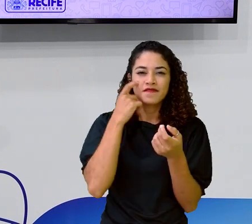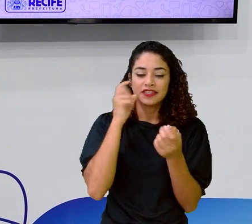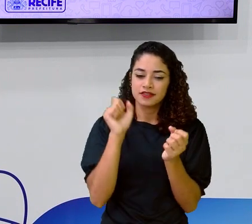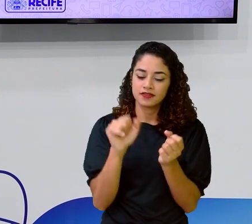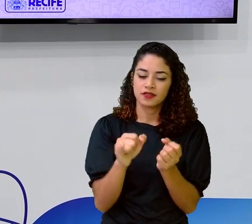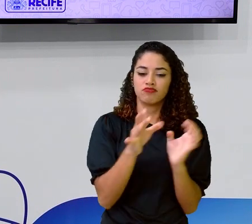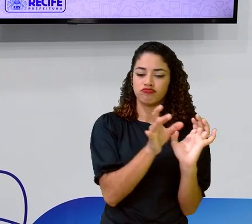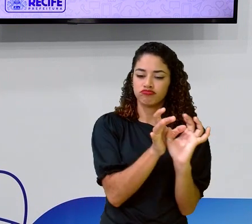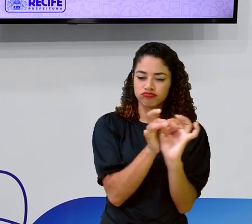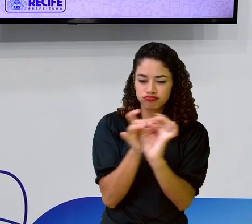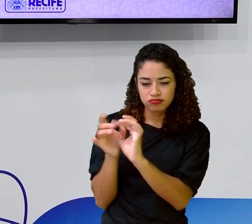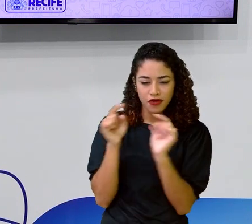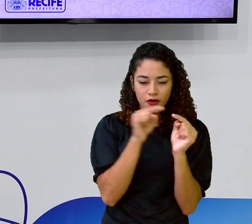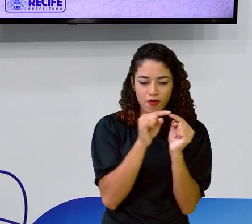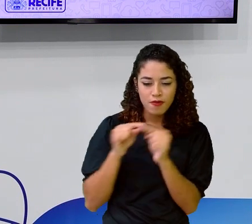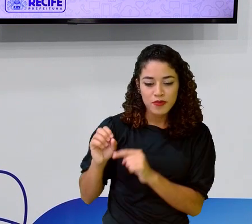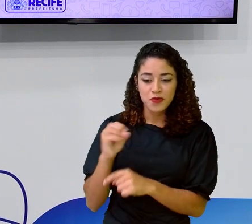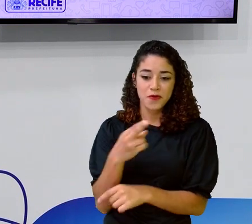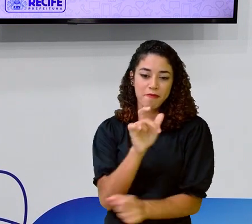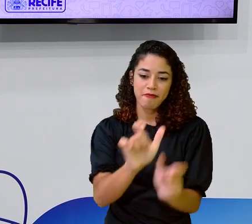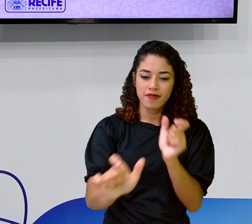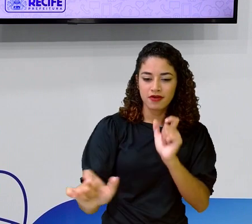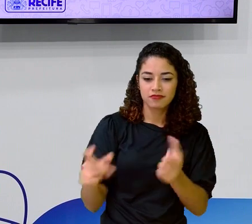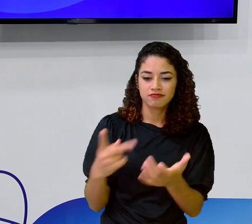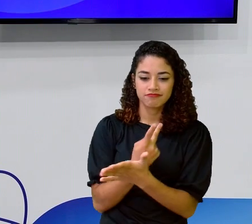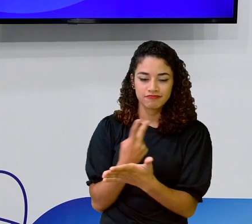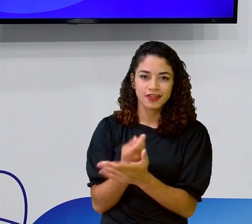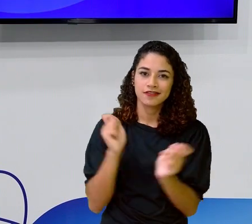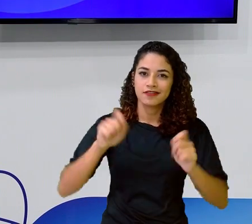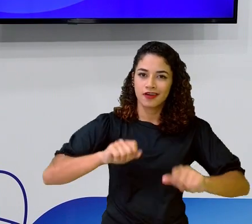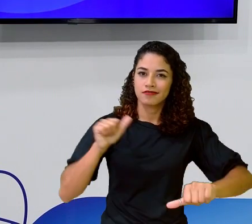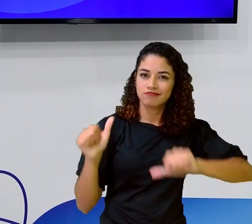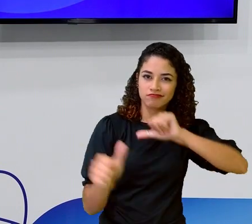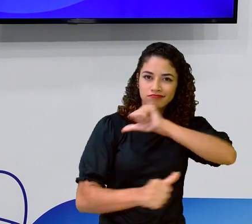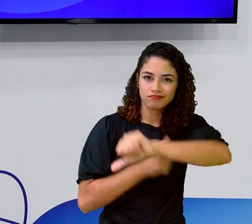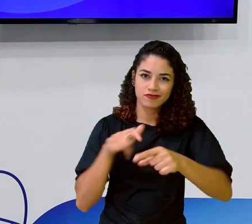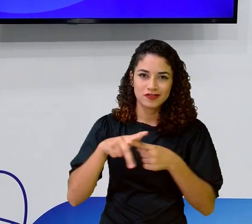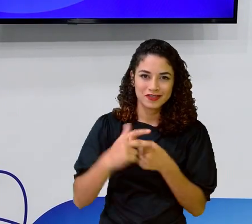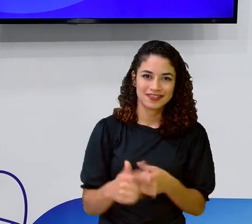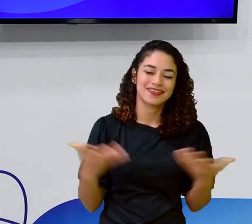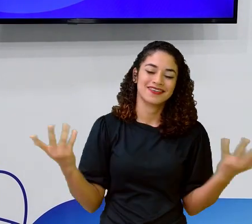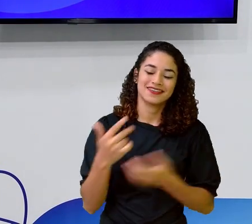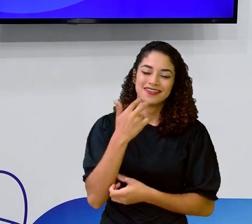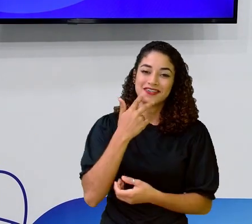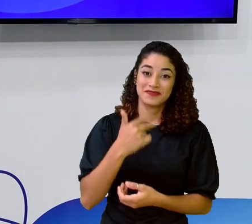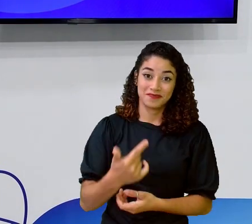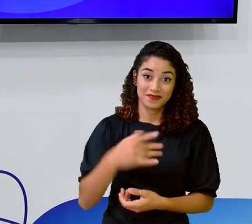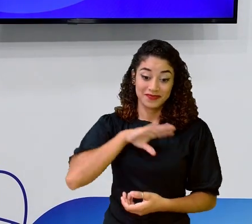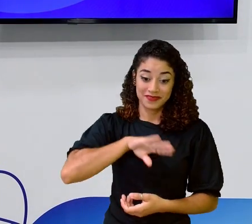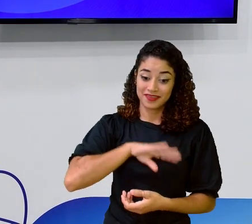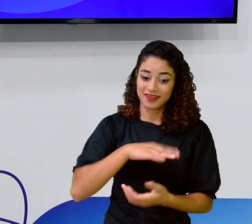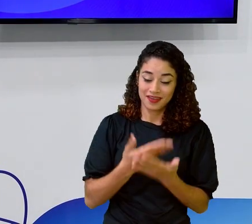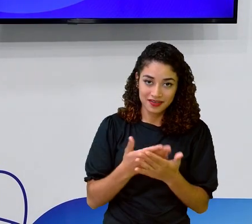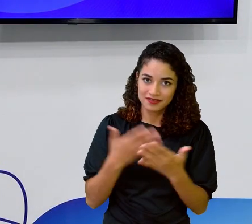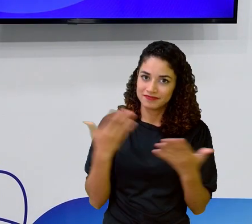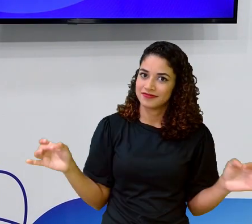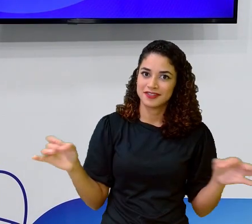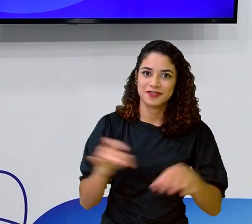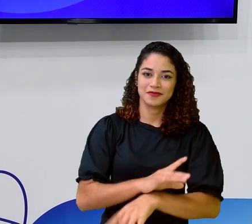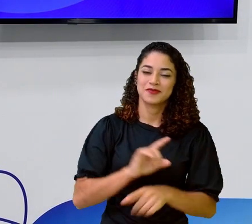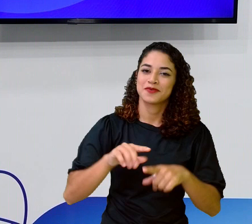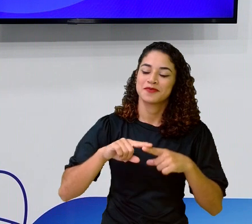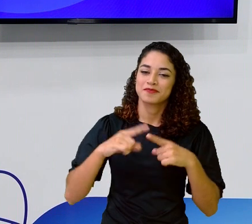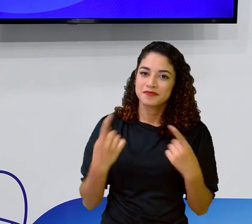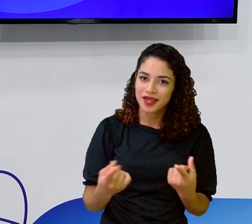tem ali, alguma palavra escrita, de forma errada, nossa aula de língua portuguesa, vai ficando por aqui, mas o nosso dia letivo, está apenas